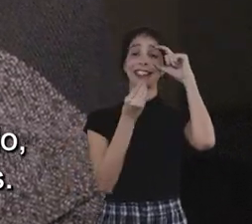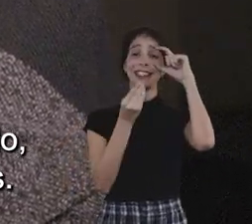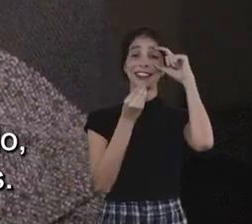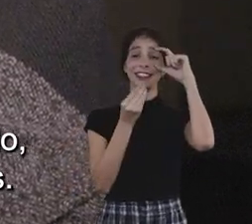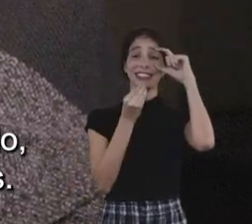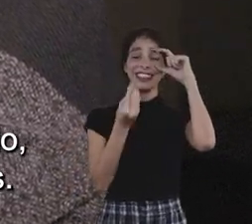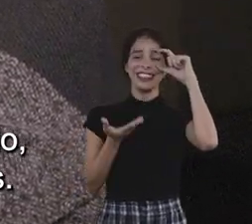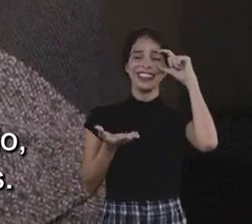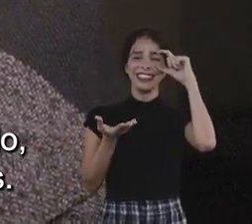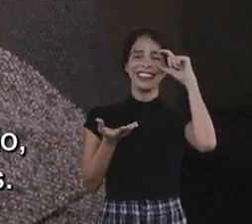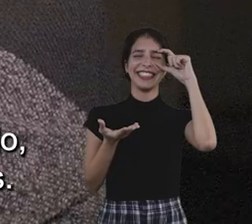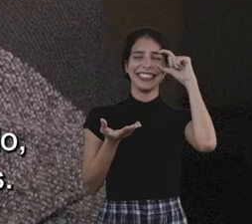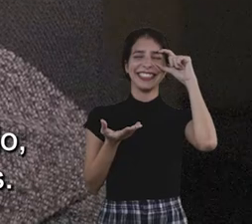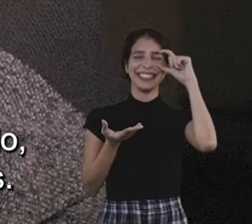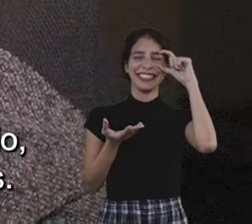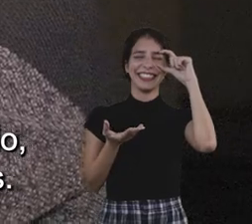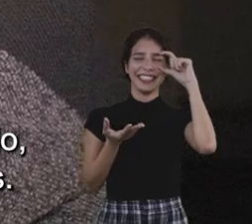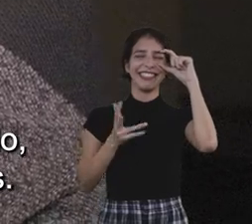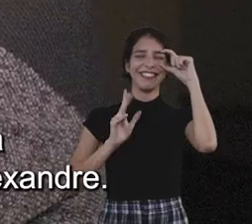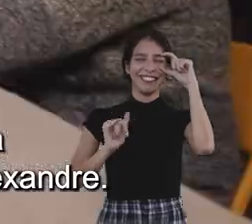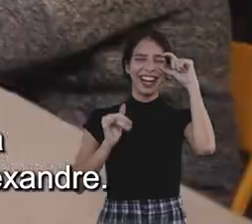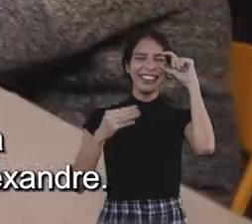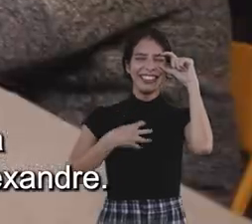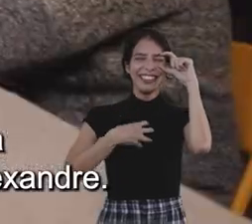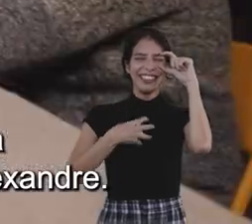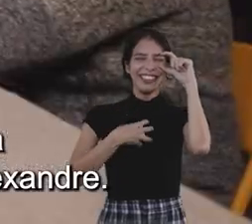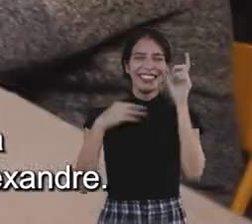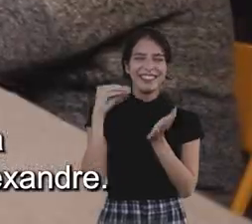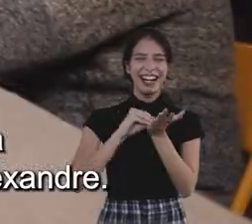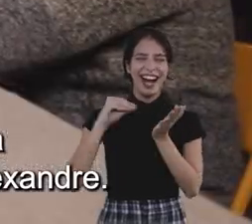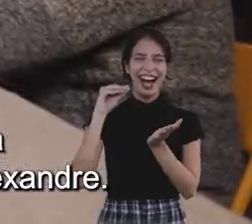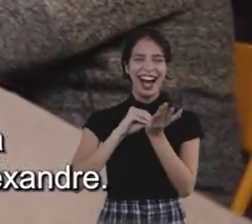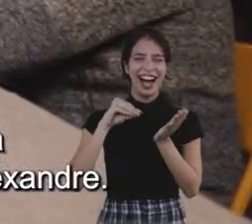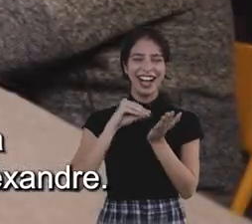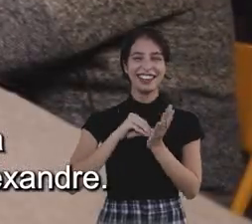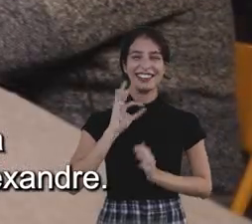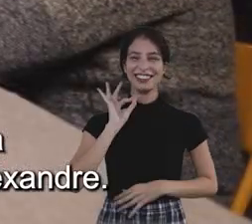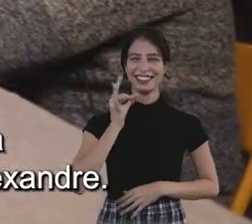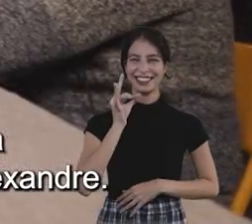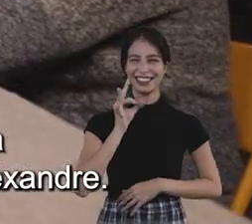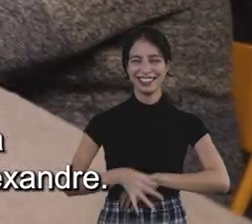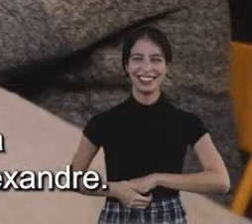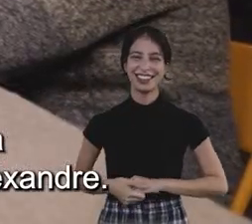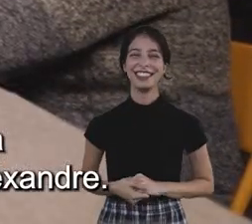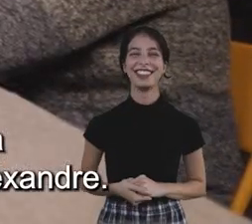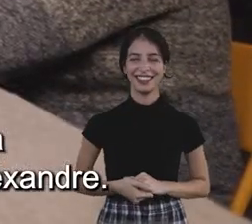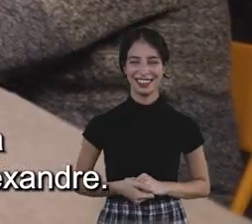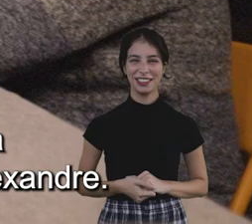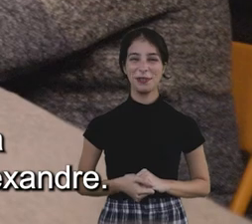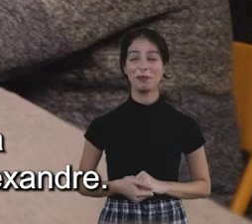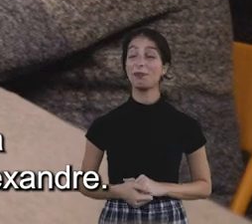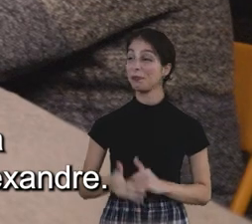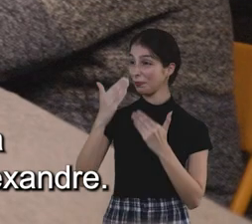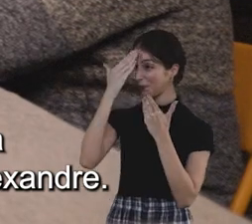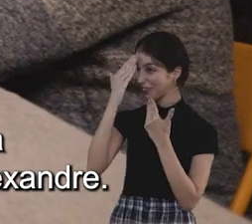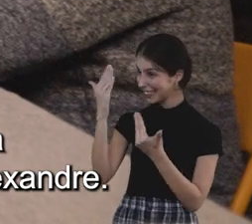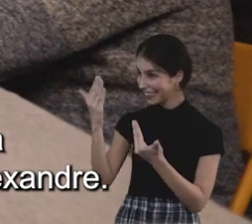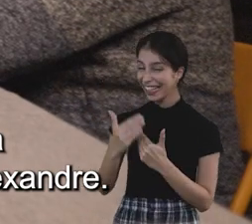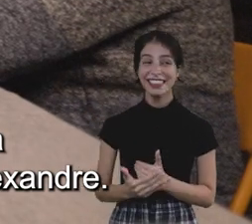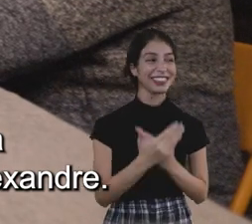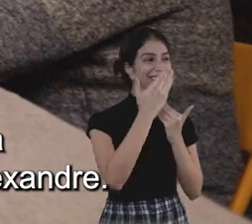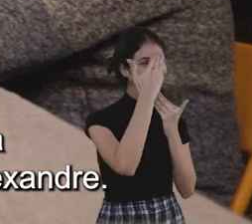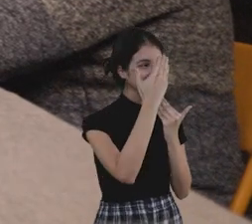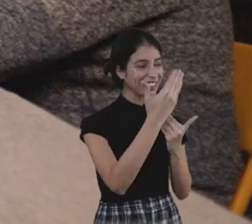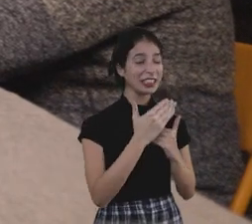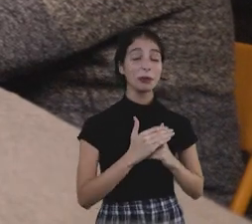óculos deveria estar de óculos já já ele tá de volta porque a gente não fica muito tempo sem né logo é lembrado